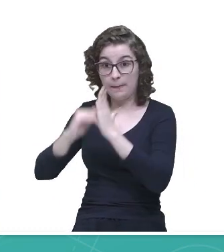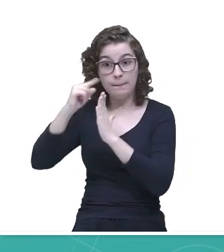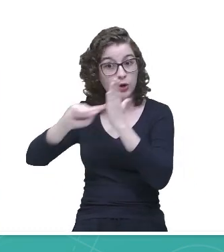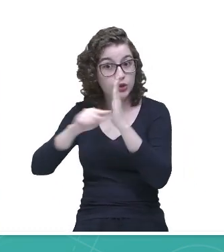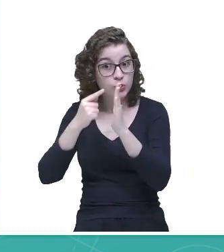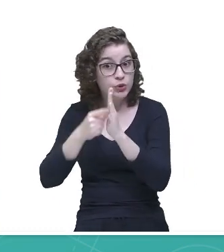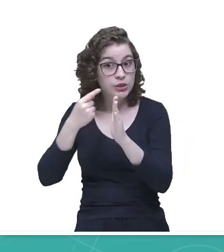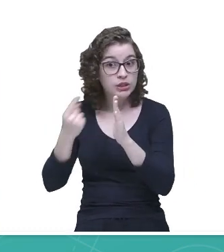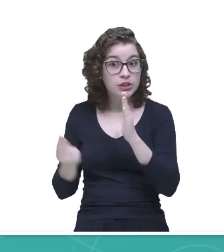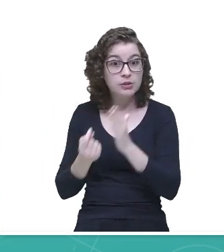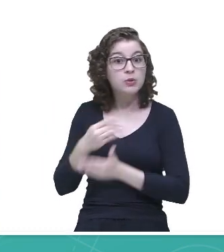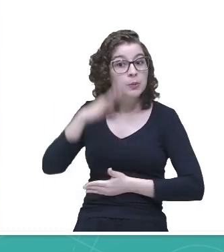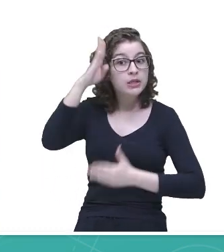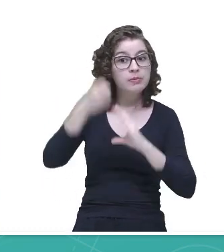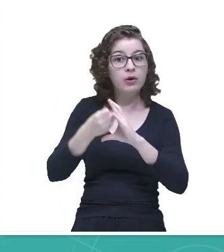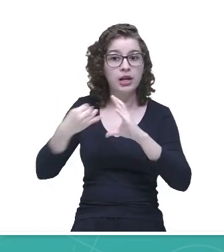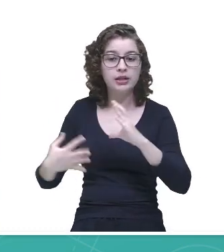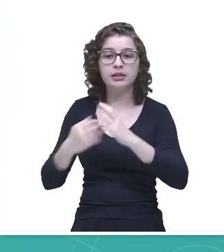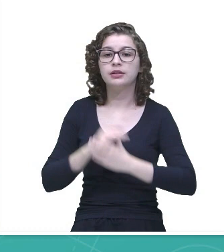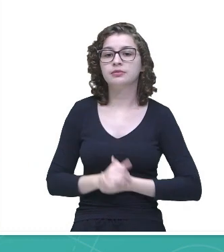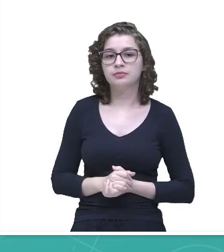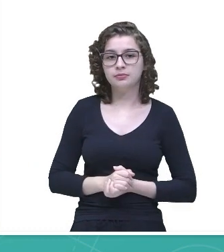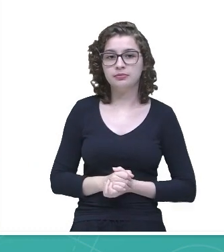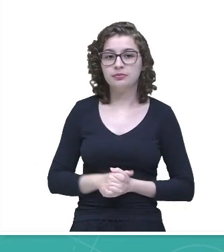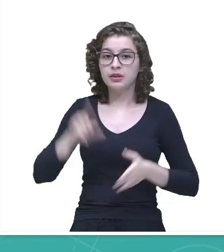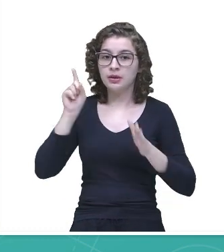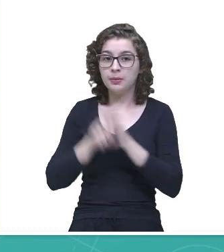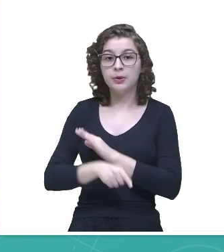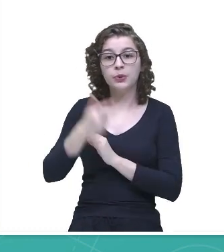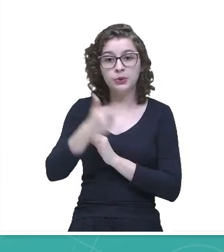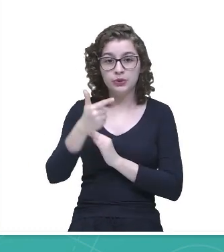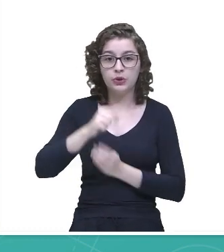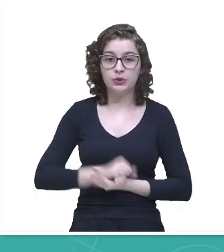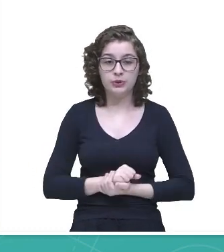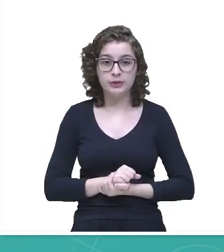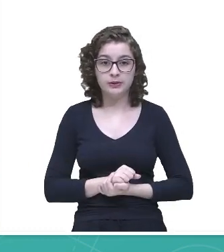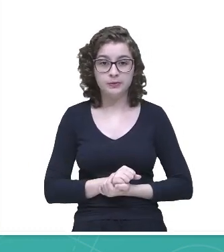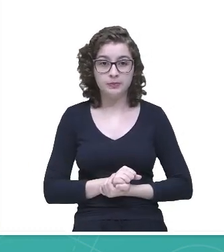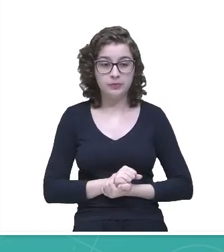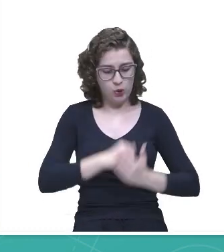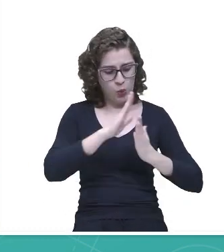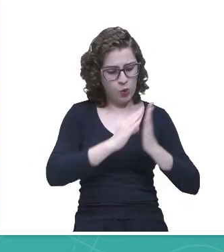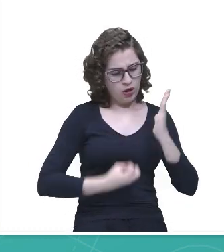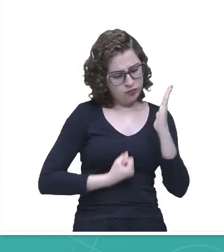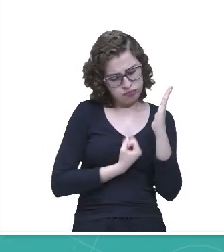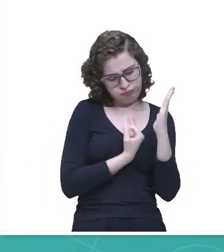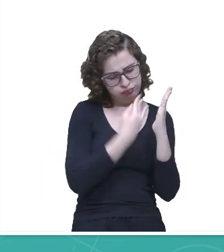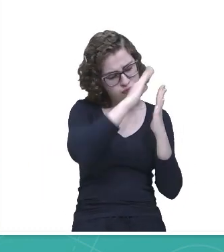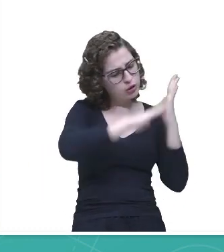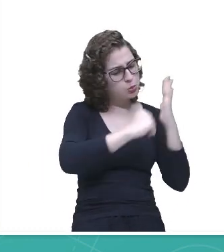impressionismo? Na segunda, que não poderia faltar, né? Quais as principais características do